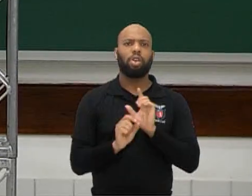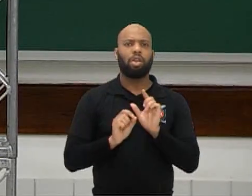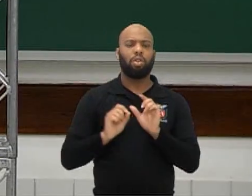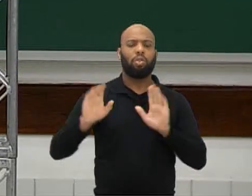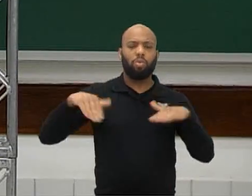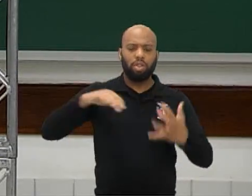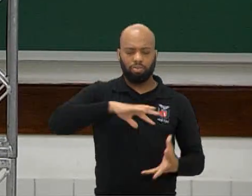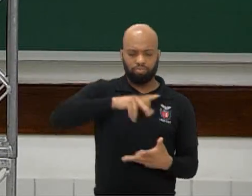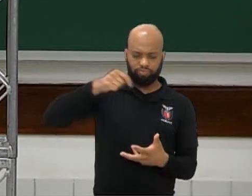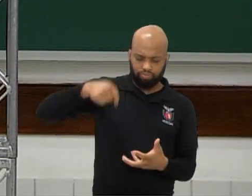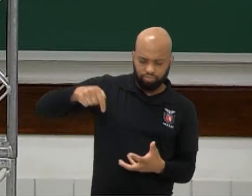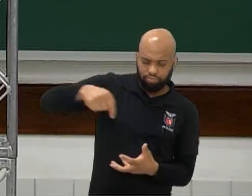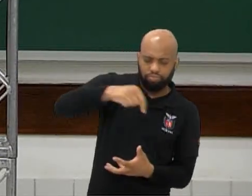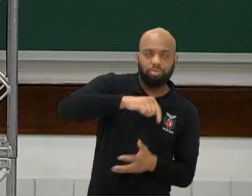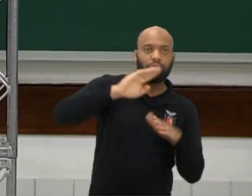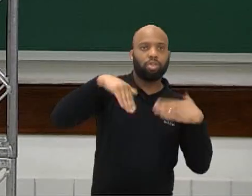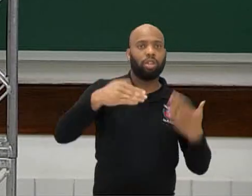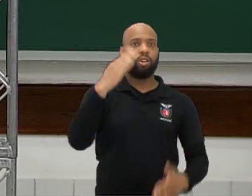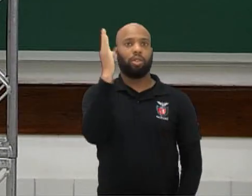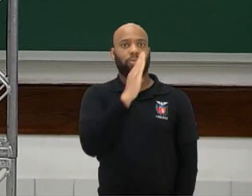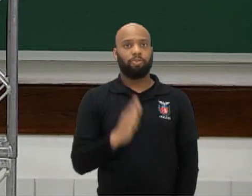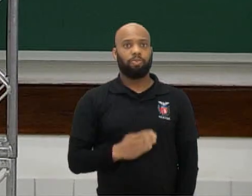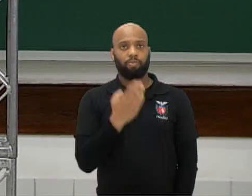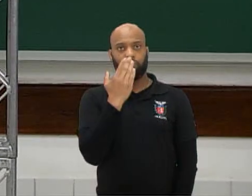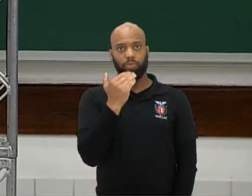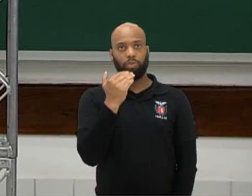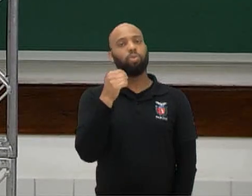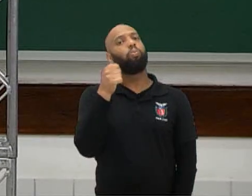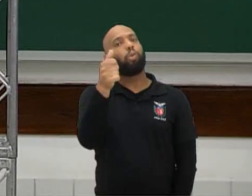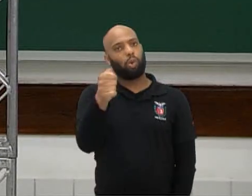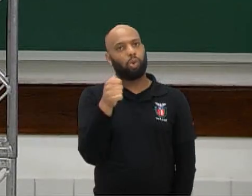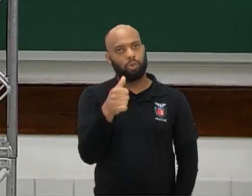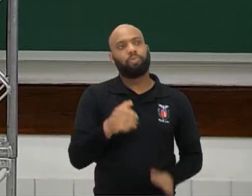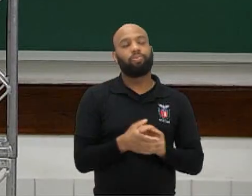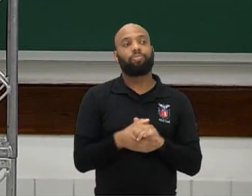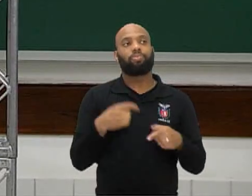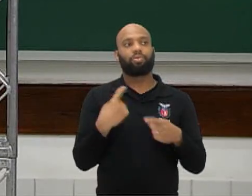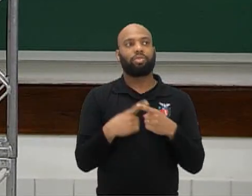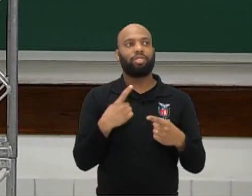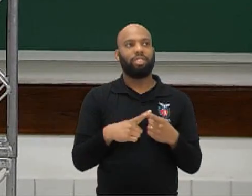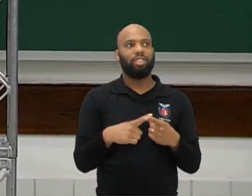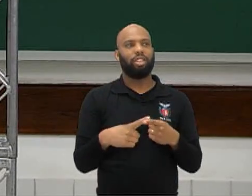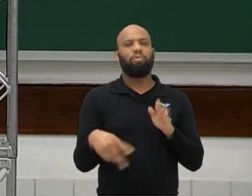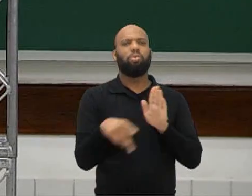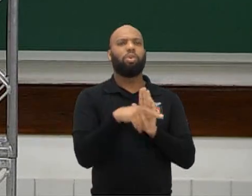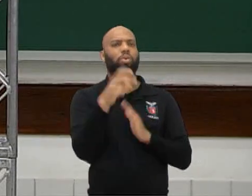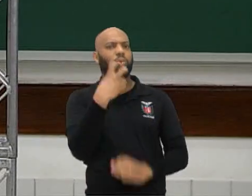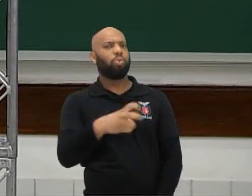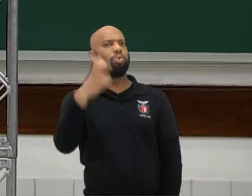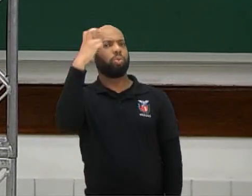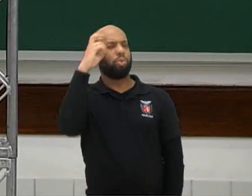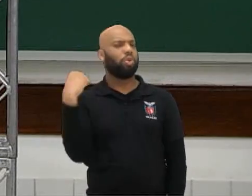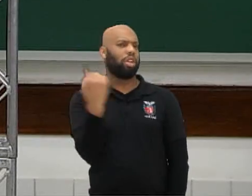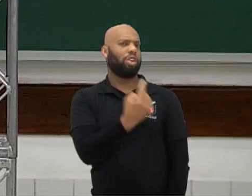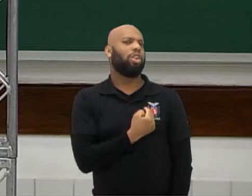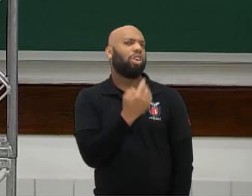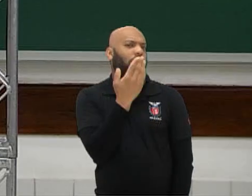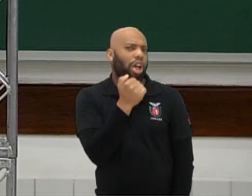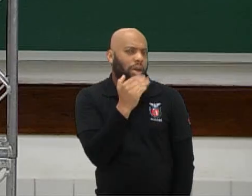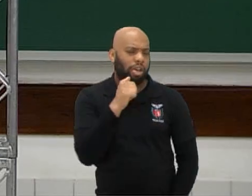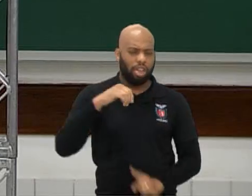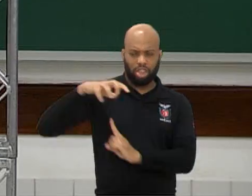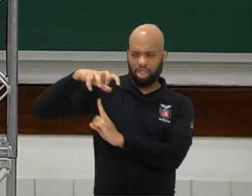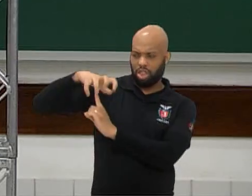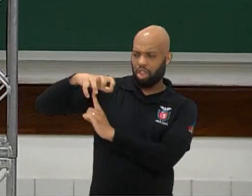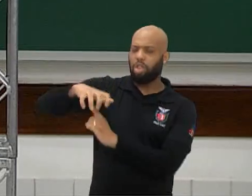redor do mundo inteiro, o Brasil consome ainda muito pouco. Não está na nossa cultura consumir cogumelo.